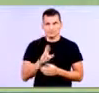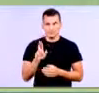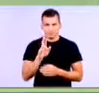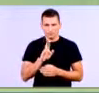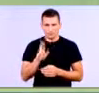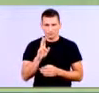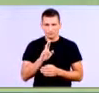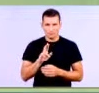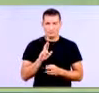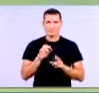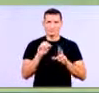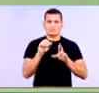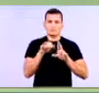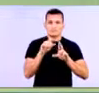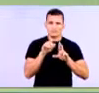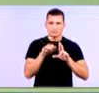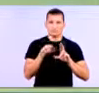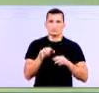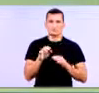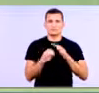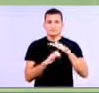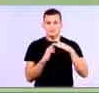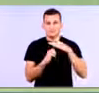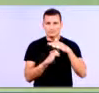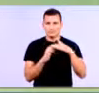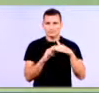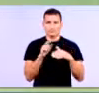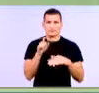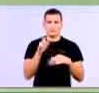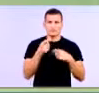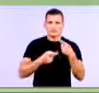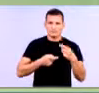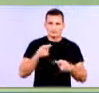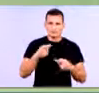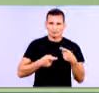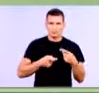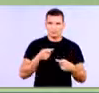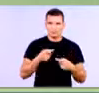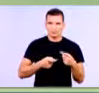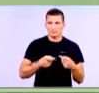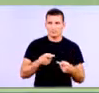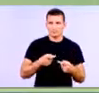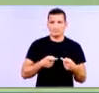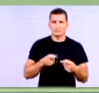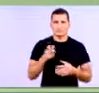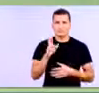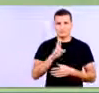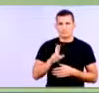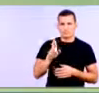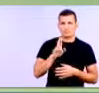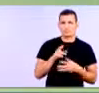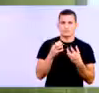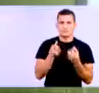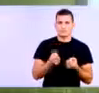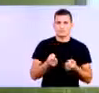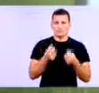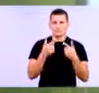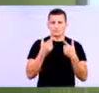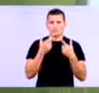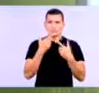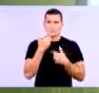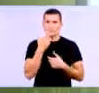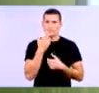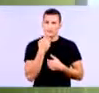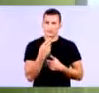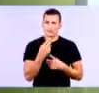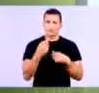dos recursos da empresa. Essa política, para que ela seja de uso aceitável, a linguagem ela